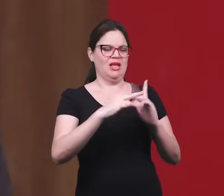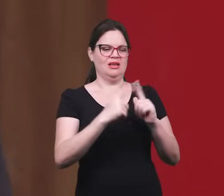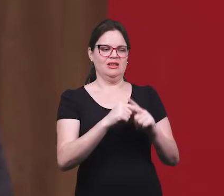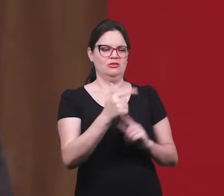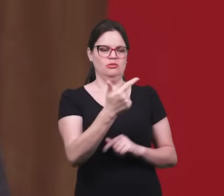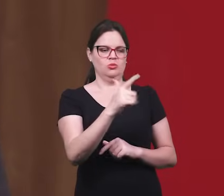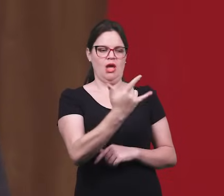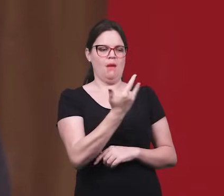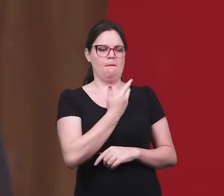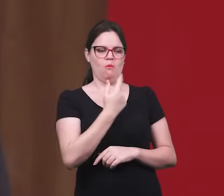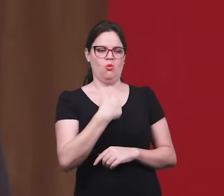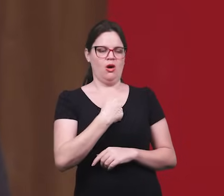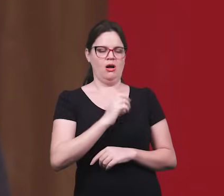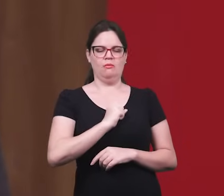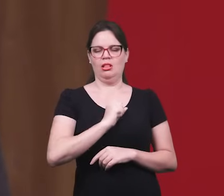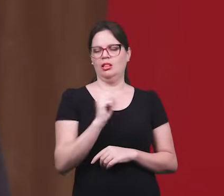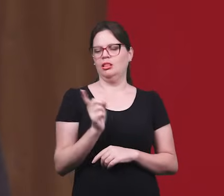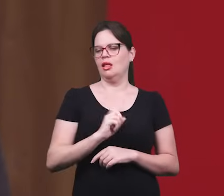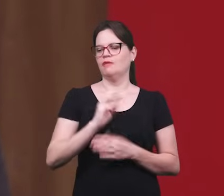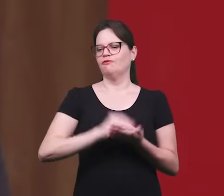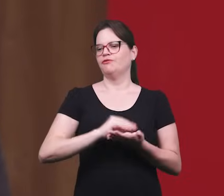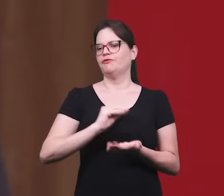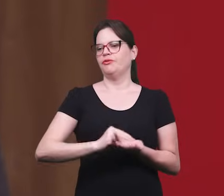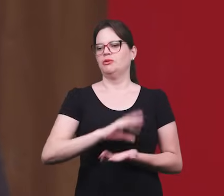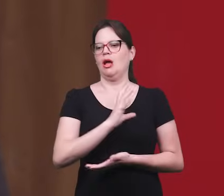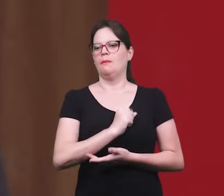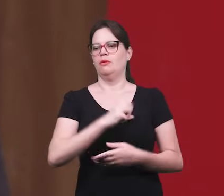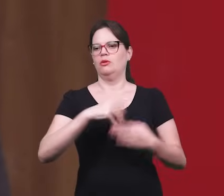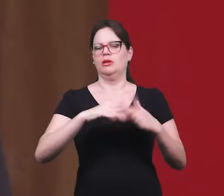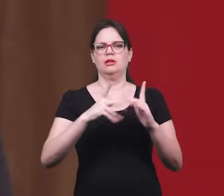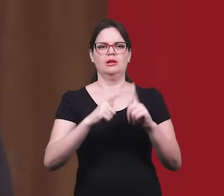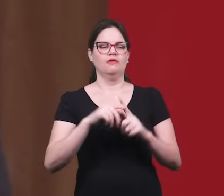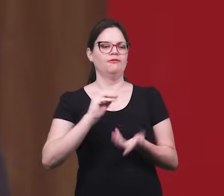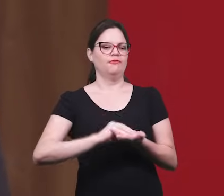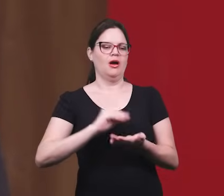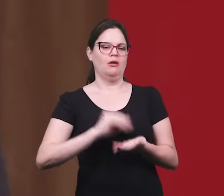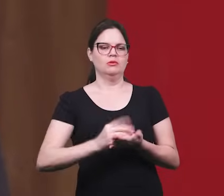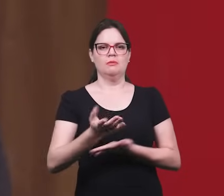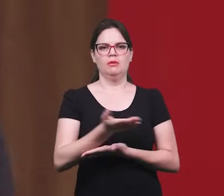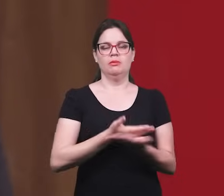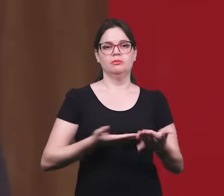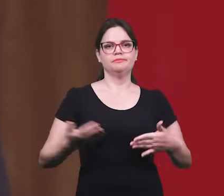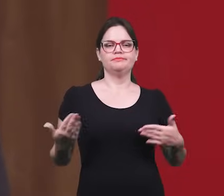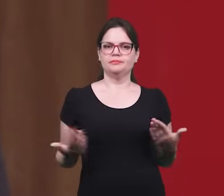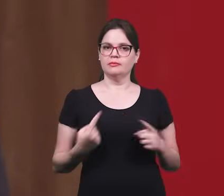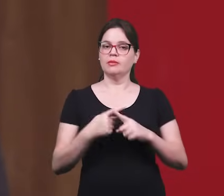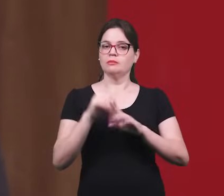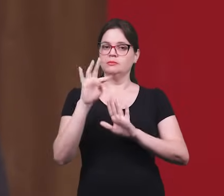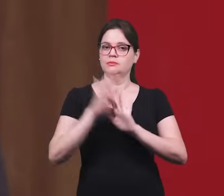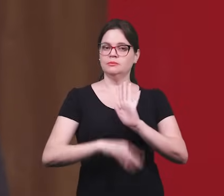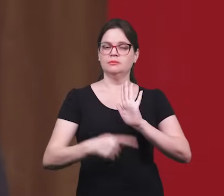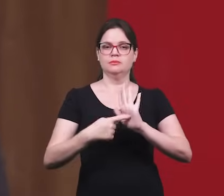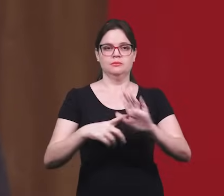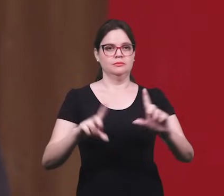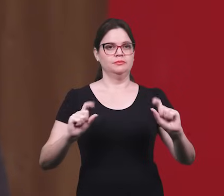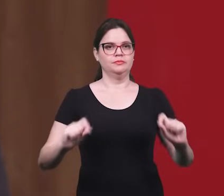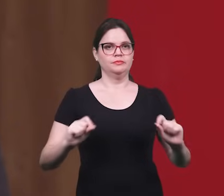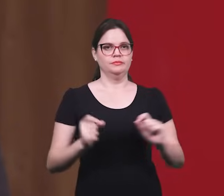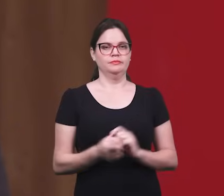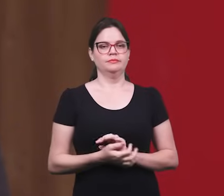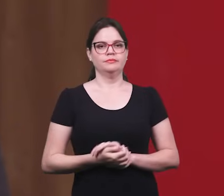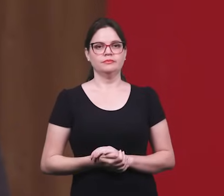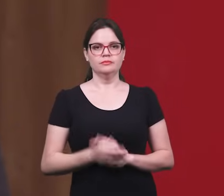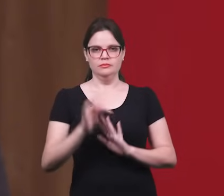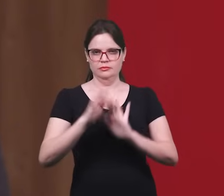amor na igreja tá faltando amor nos irmãos e o texto da palavra de Deus que foi lido aqui na carta